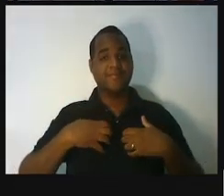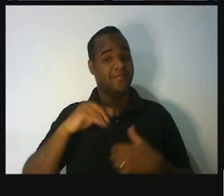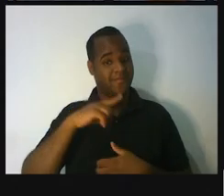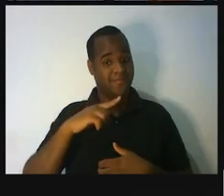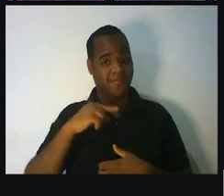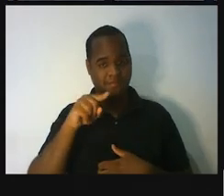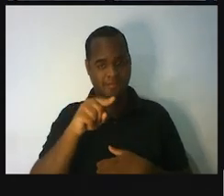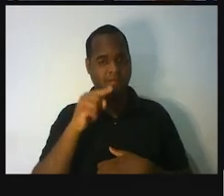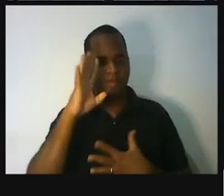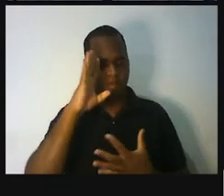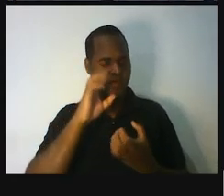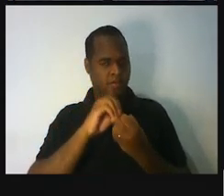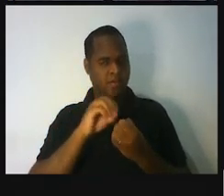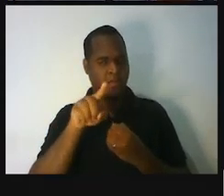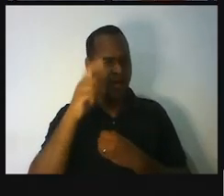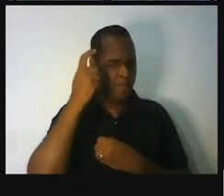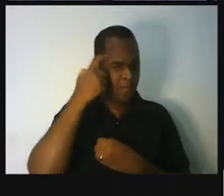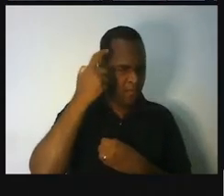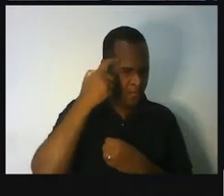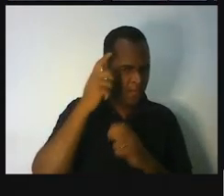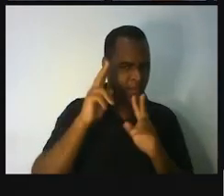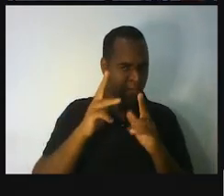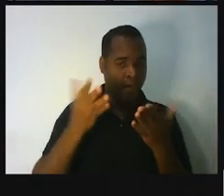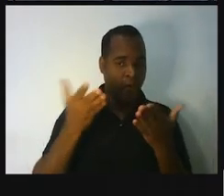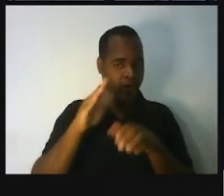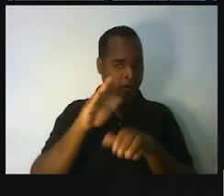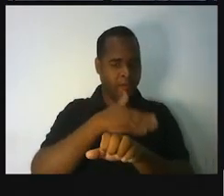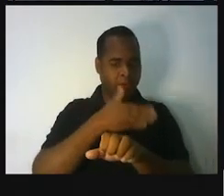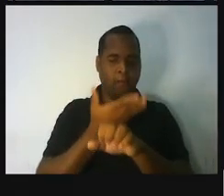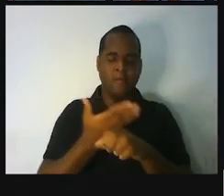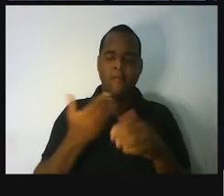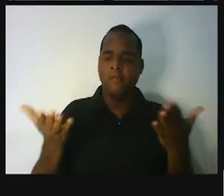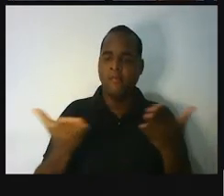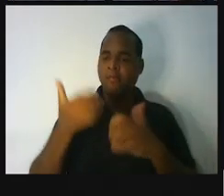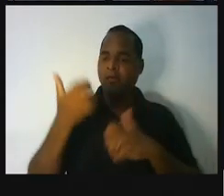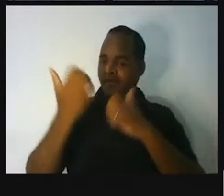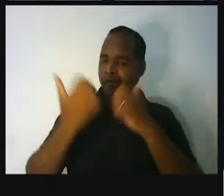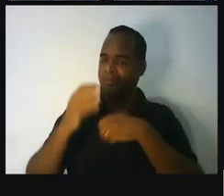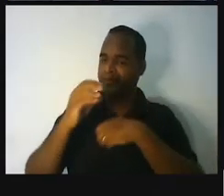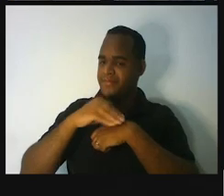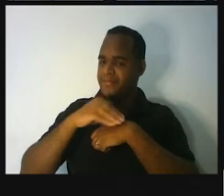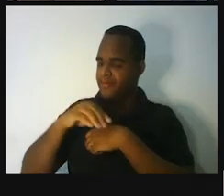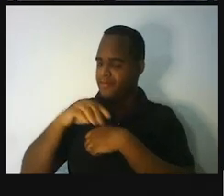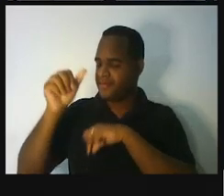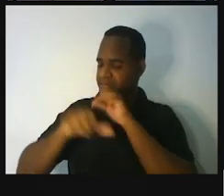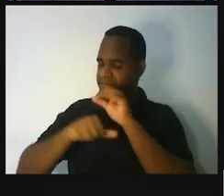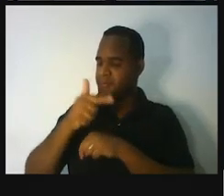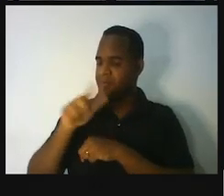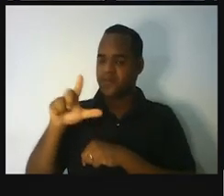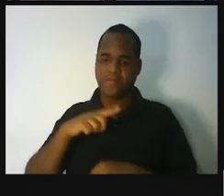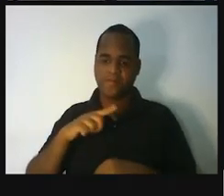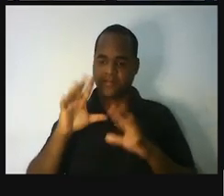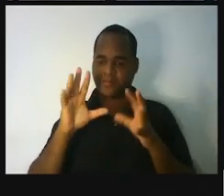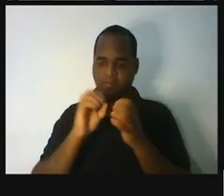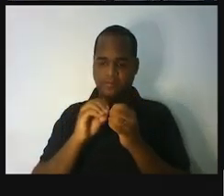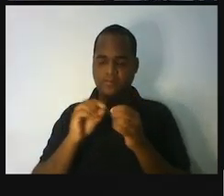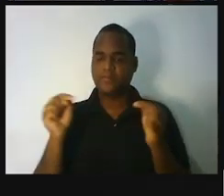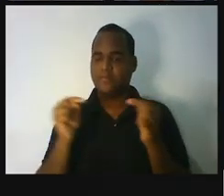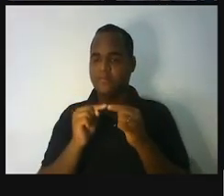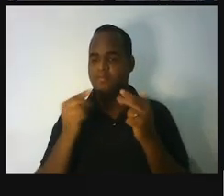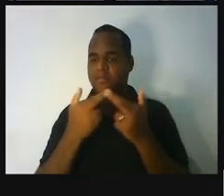você não pensava assim até hoje, eu vou te dizer, hoje é o dia de você mudar esse pensamento e começar a